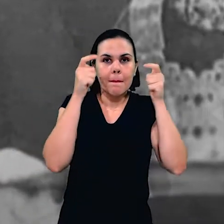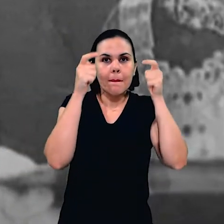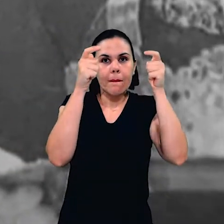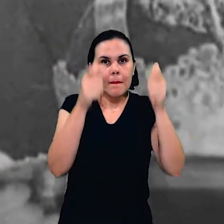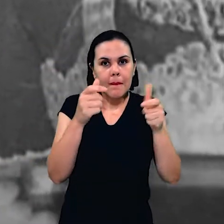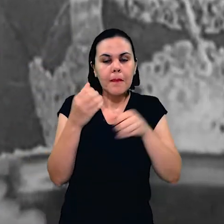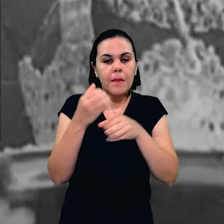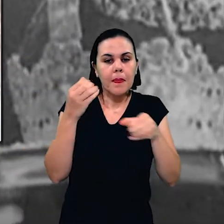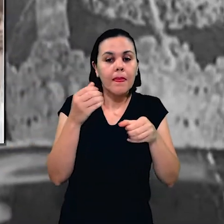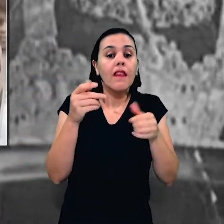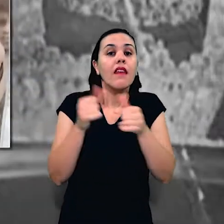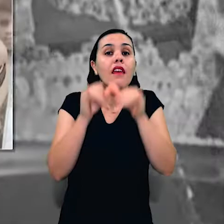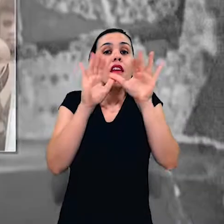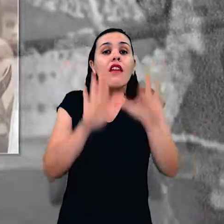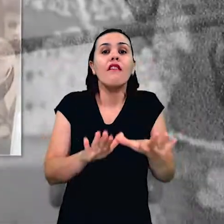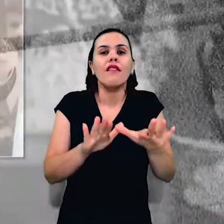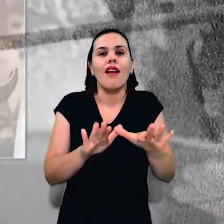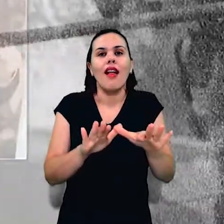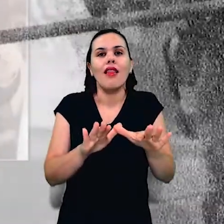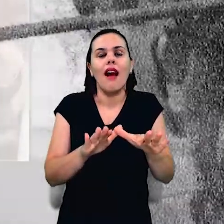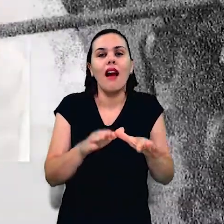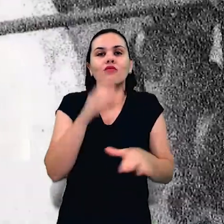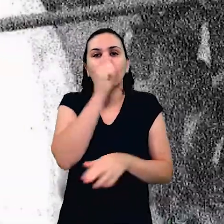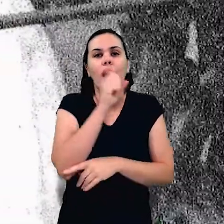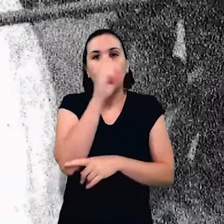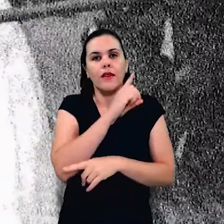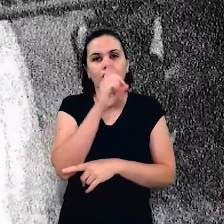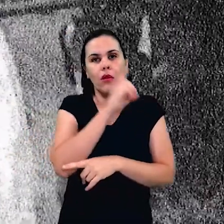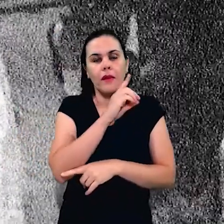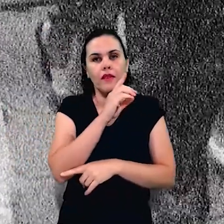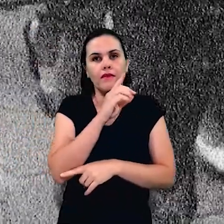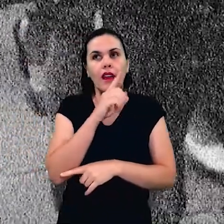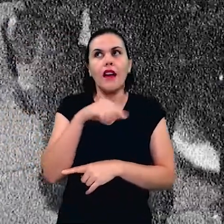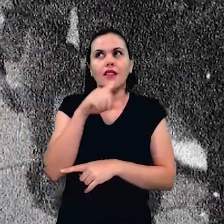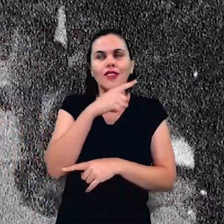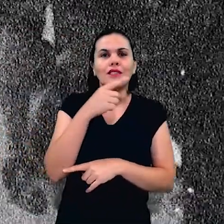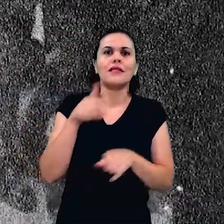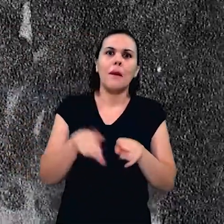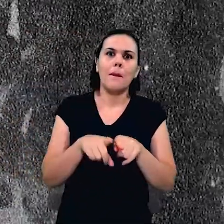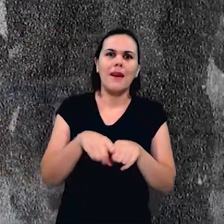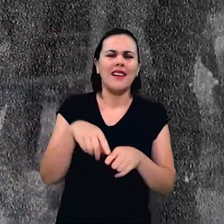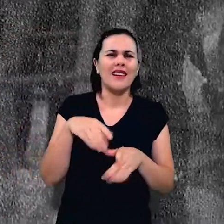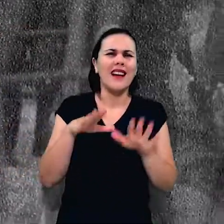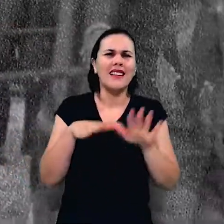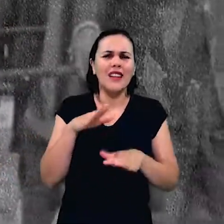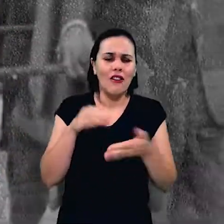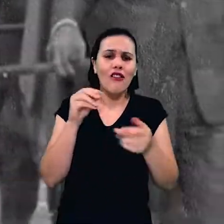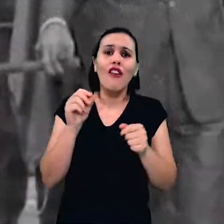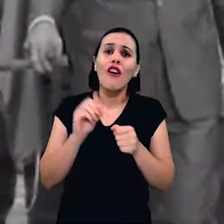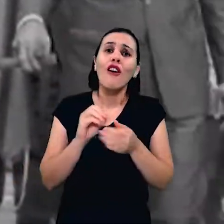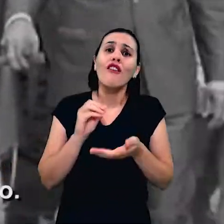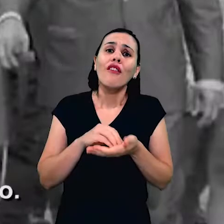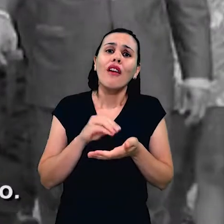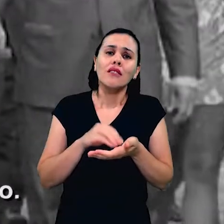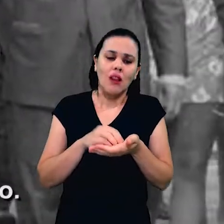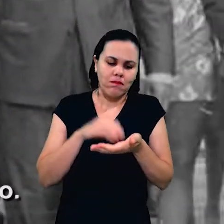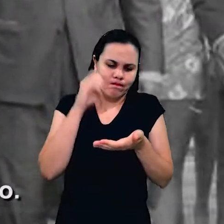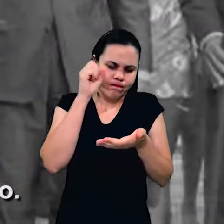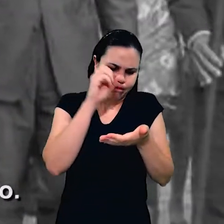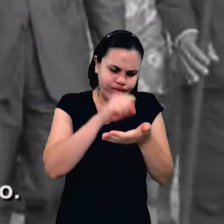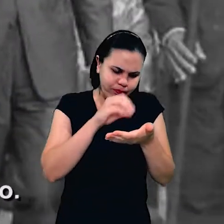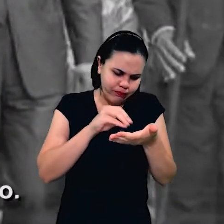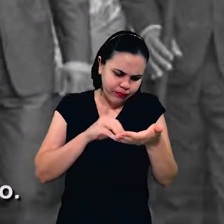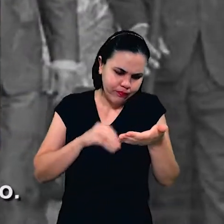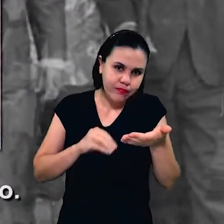semana e voltava. Então essa vem um pouco disso, né, que a gente também historicamente não tem muitos dados lá, mesmo em Portugal, Né? As